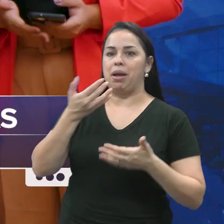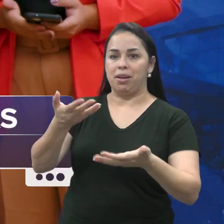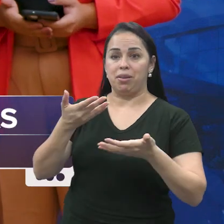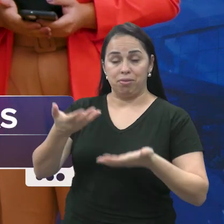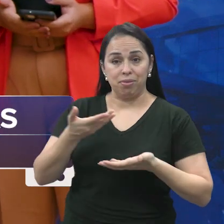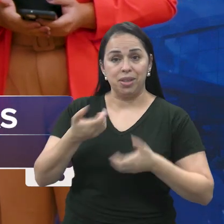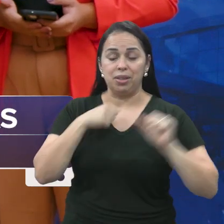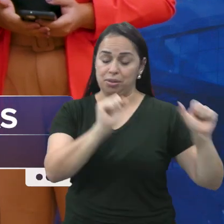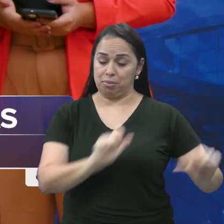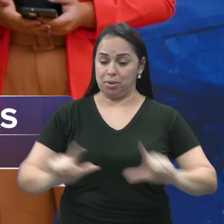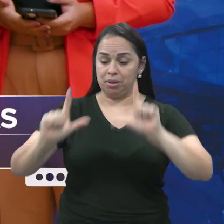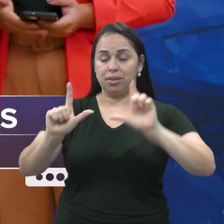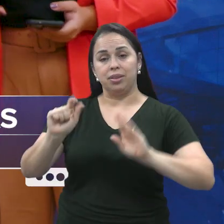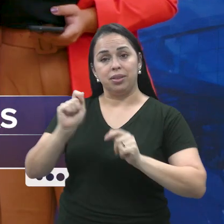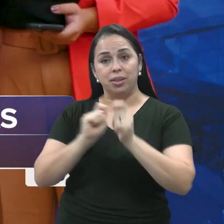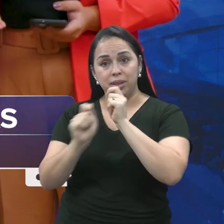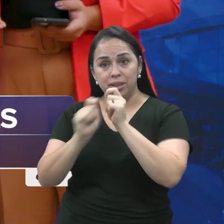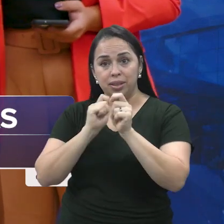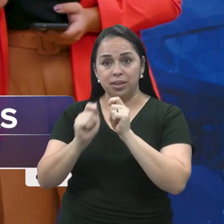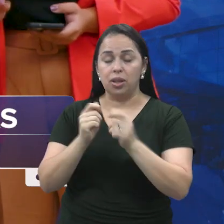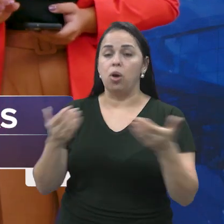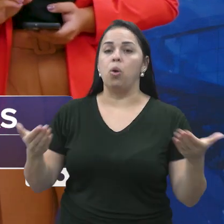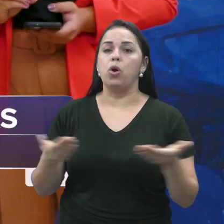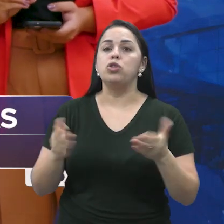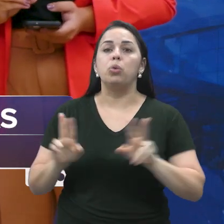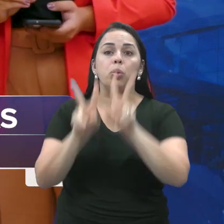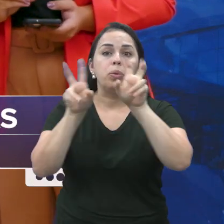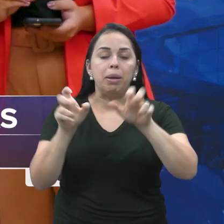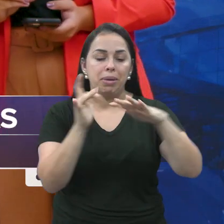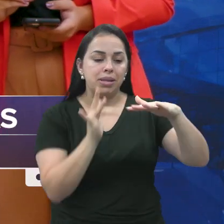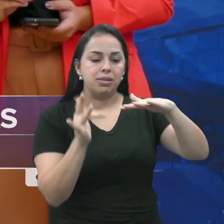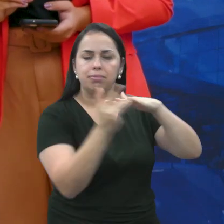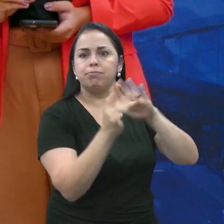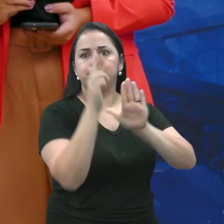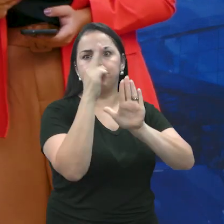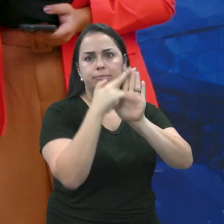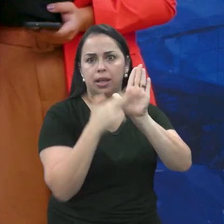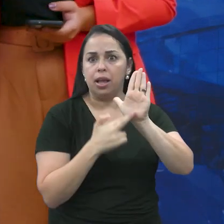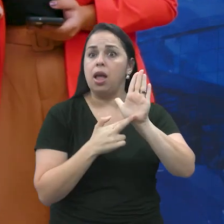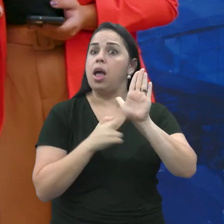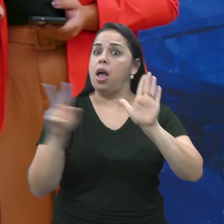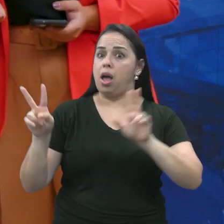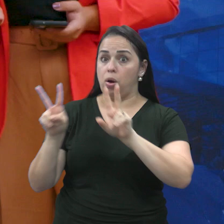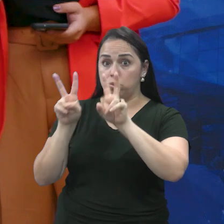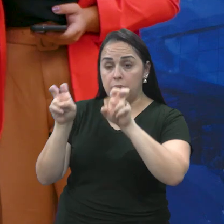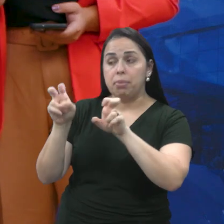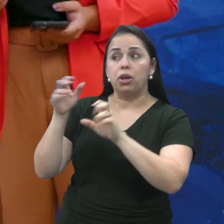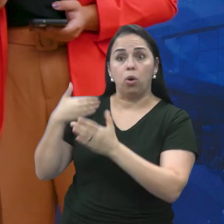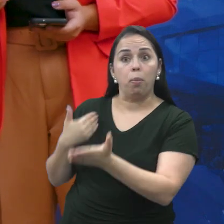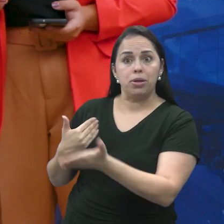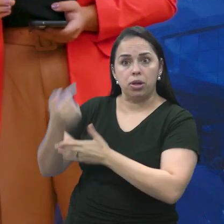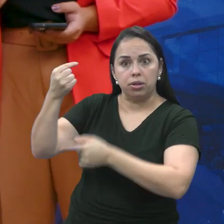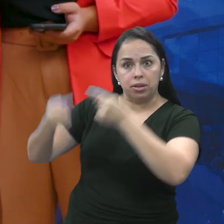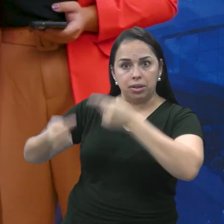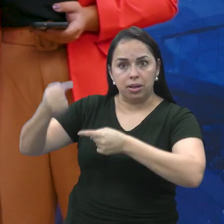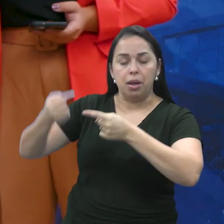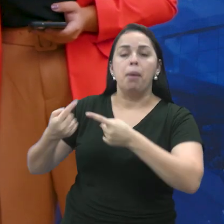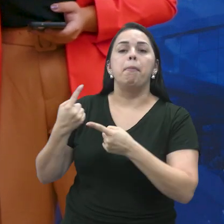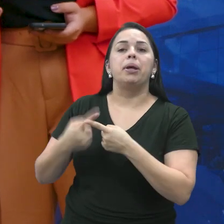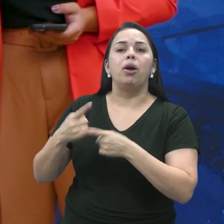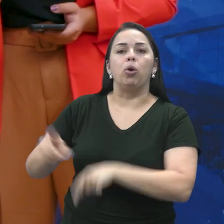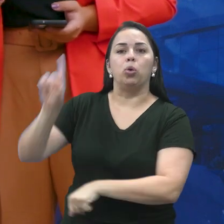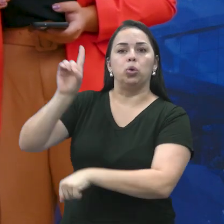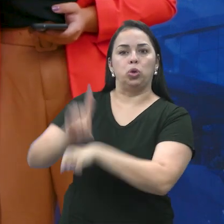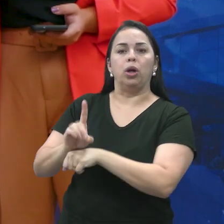Olá, seja bem-vindo ao Boletim Entrevista. O tema de hoje é regulamentação das redes sociais. Um assunto que voltou a ser discutido depois que o dono da